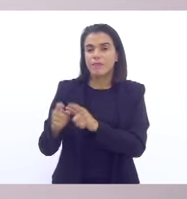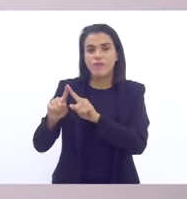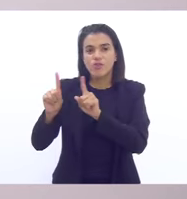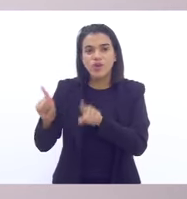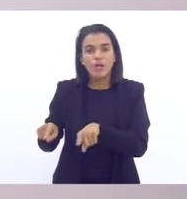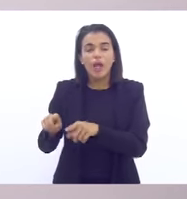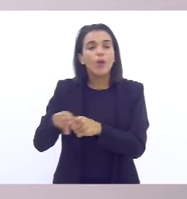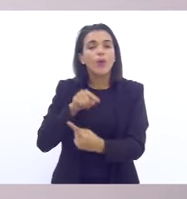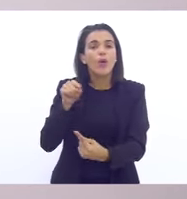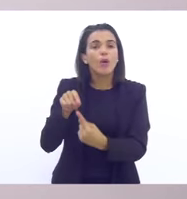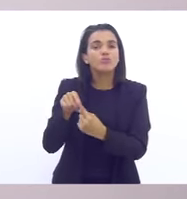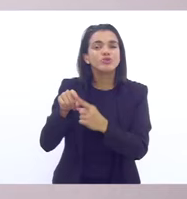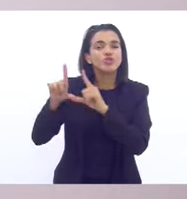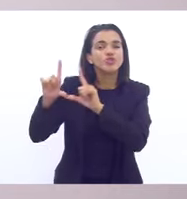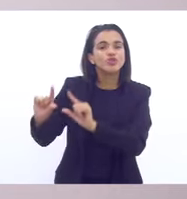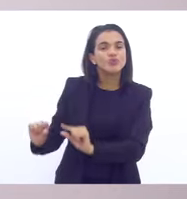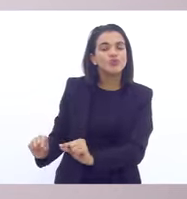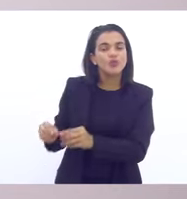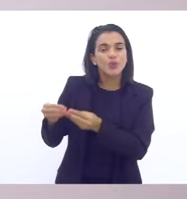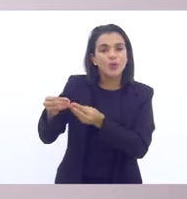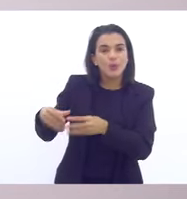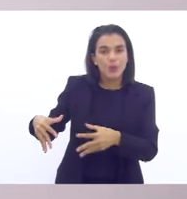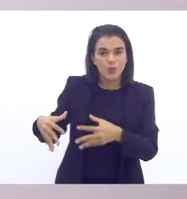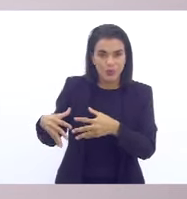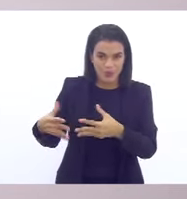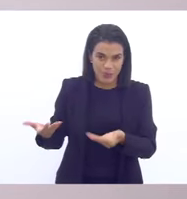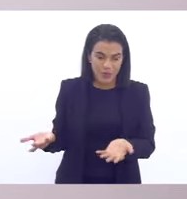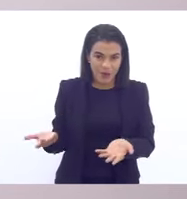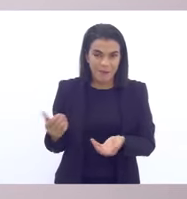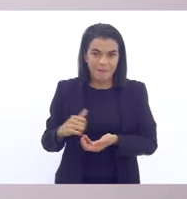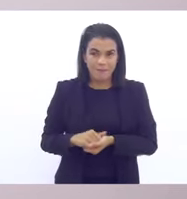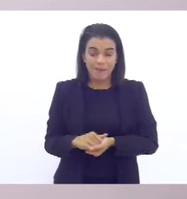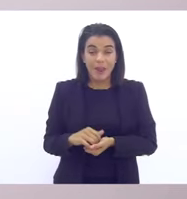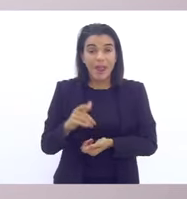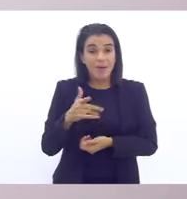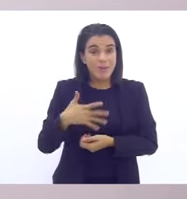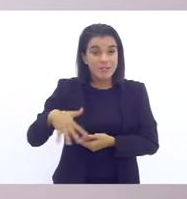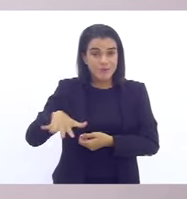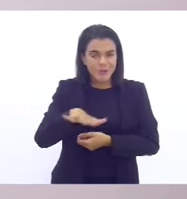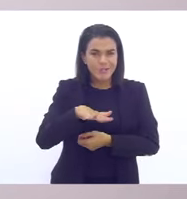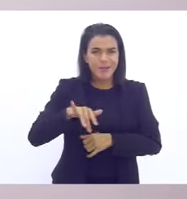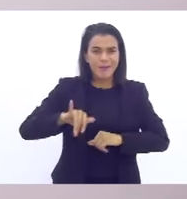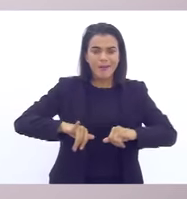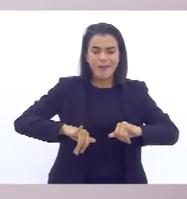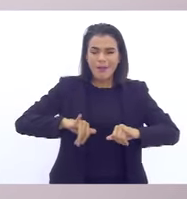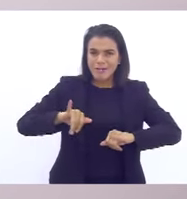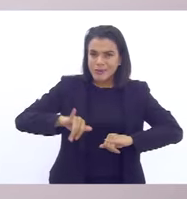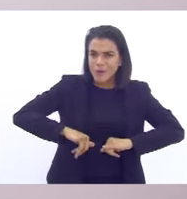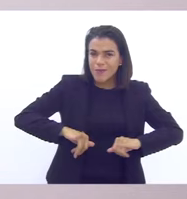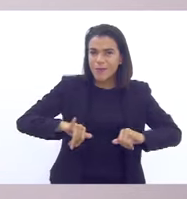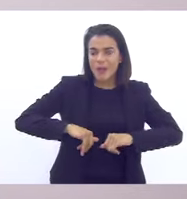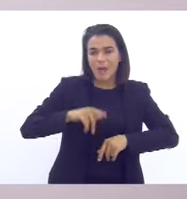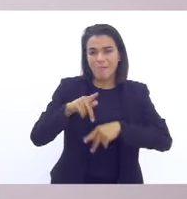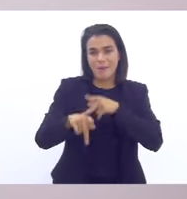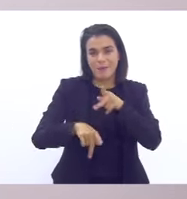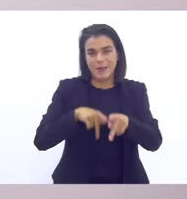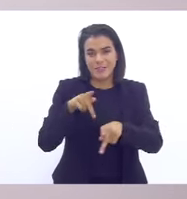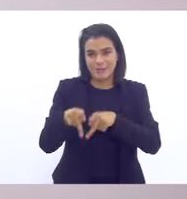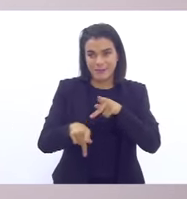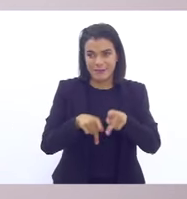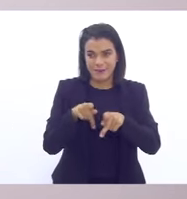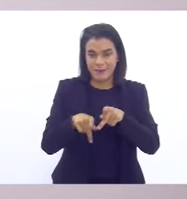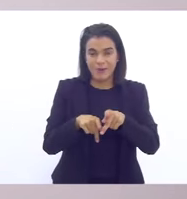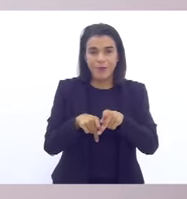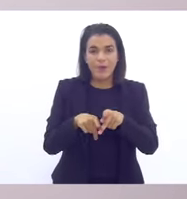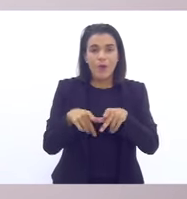custo. E estamos vivendo uma crise onde a população fica dias mais dias